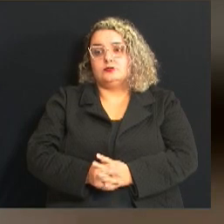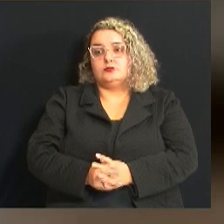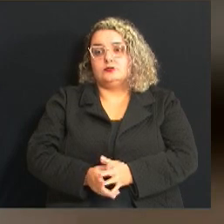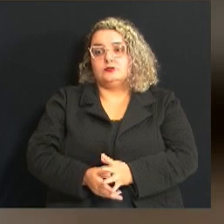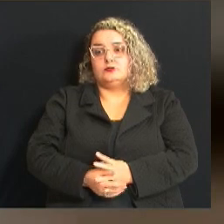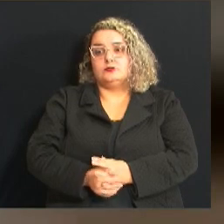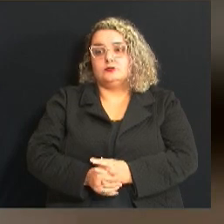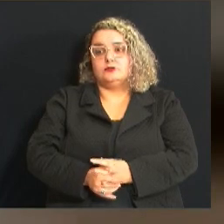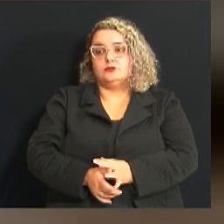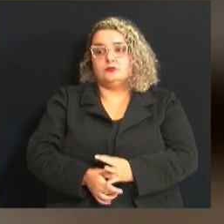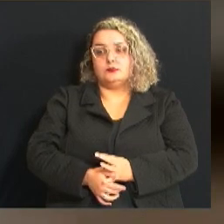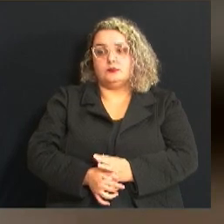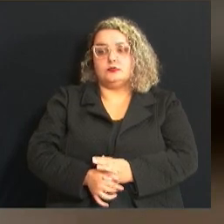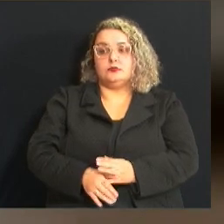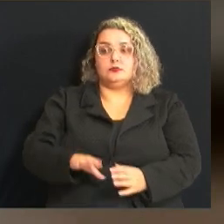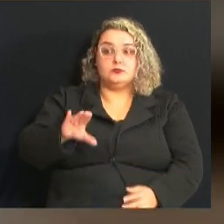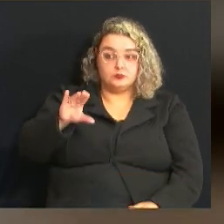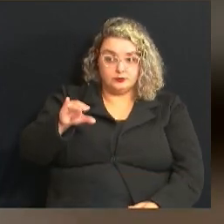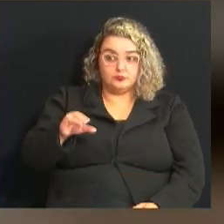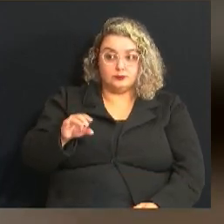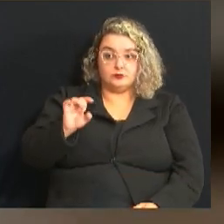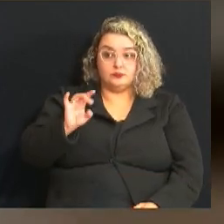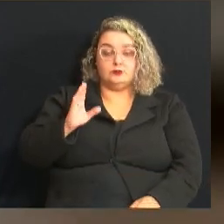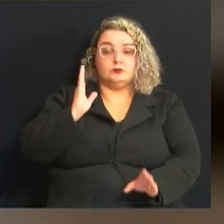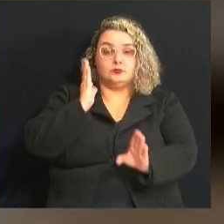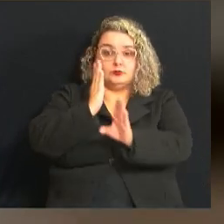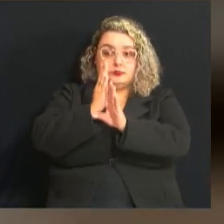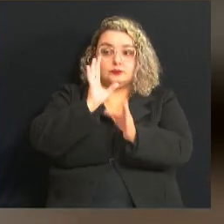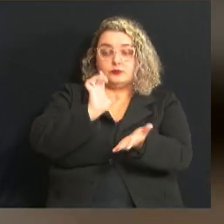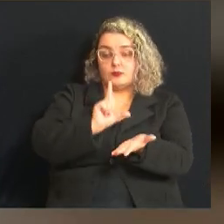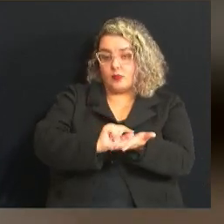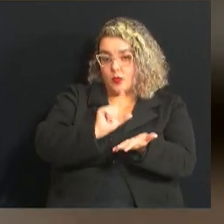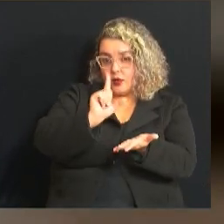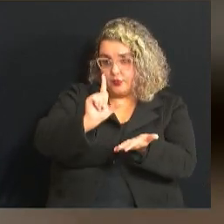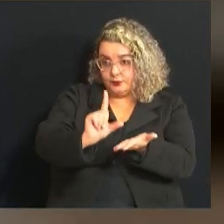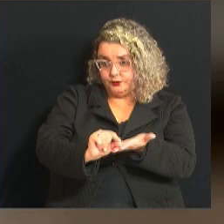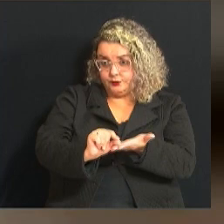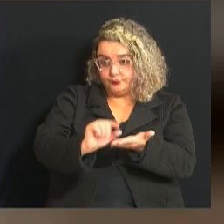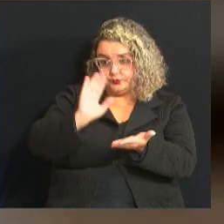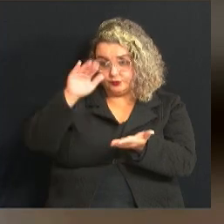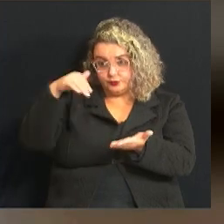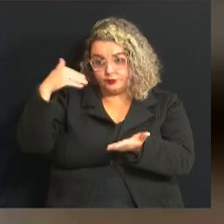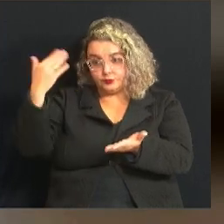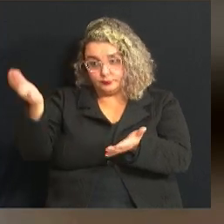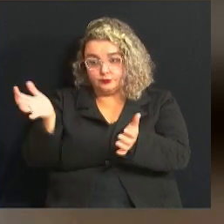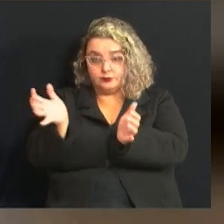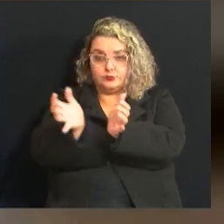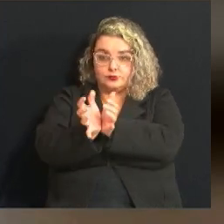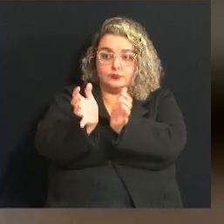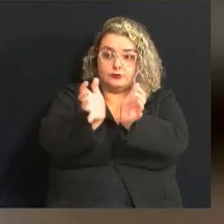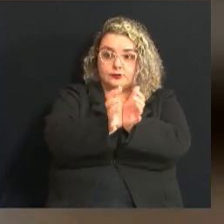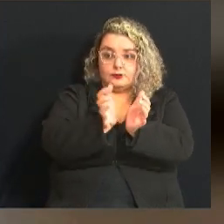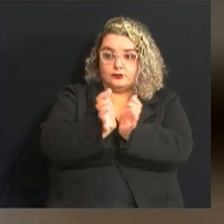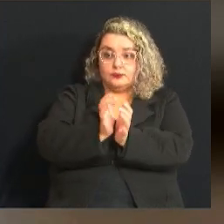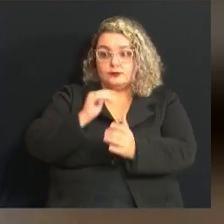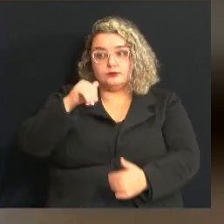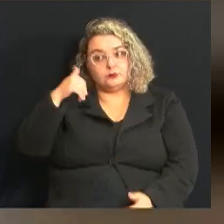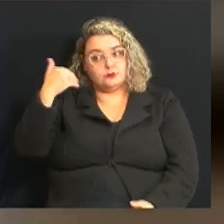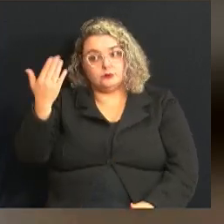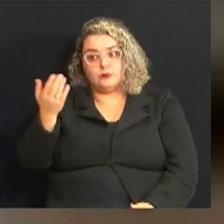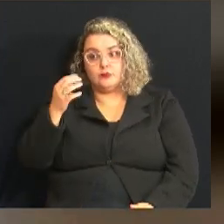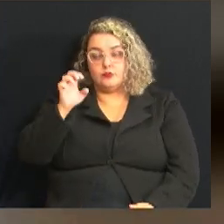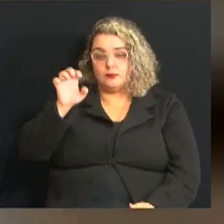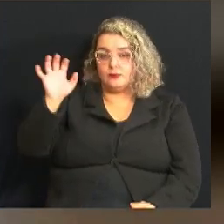só encontrei referências em artigos publicados no exterior, de grupos do exterior, europeus